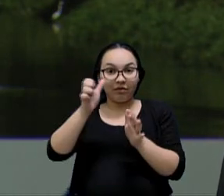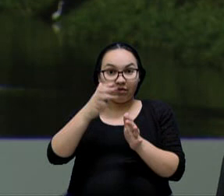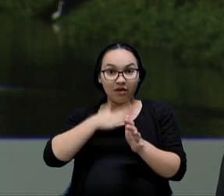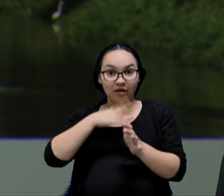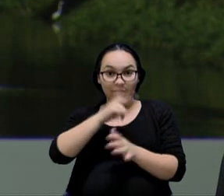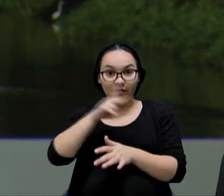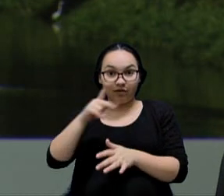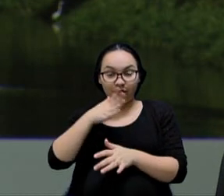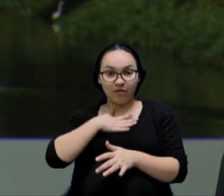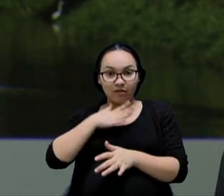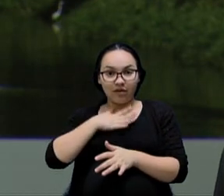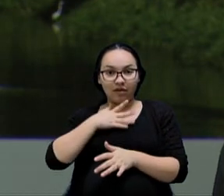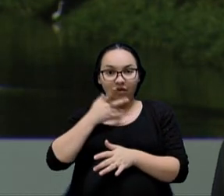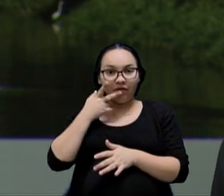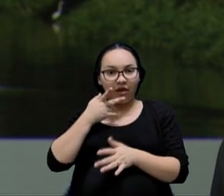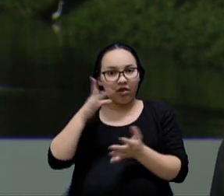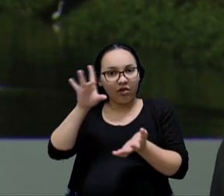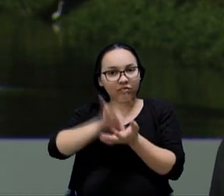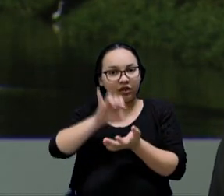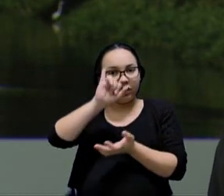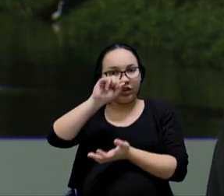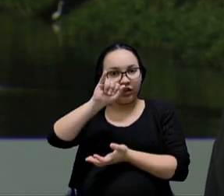foi testemunhada pelo Ivan.